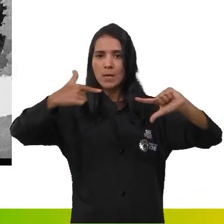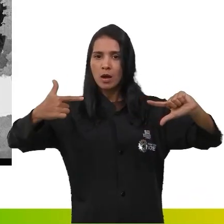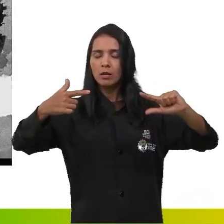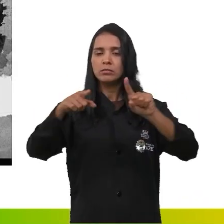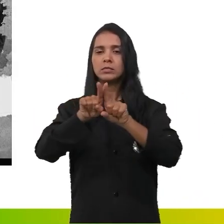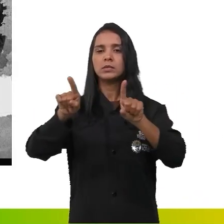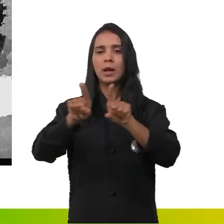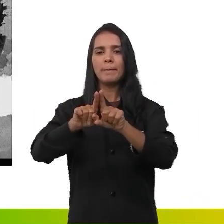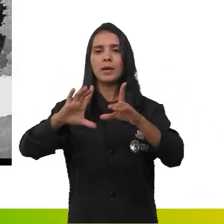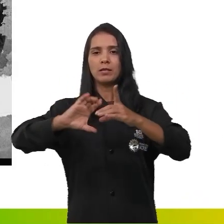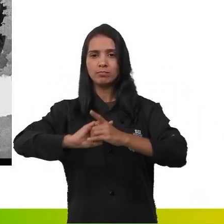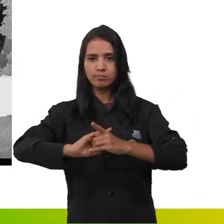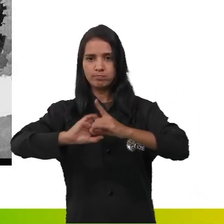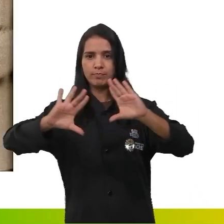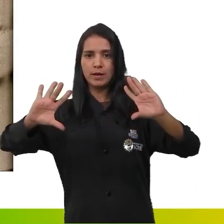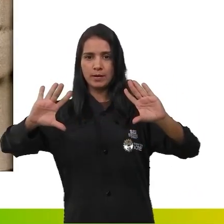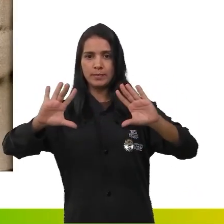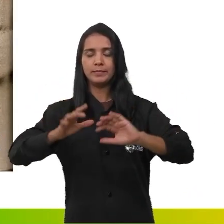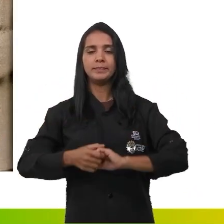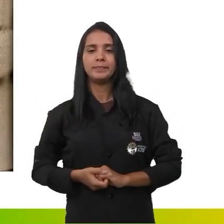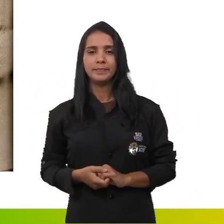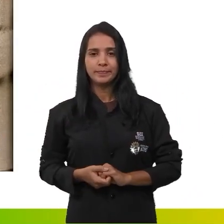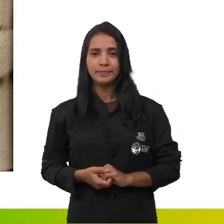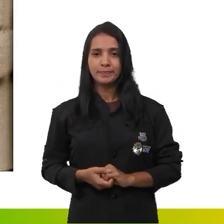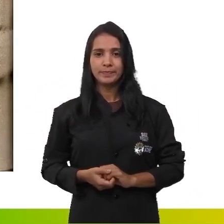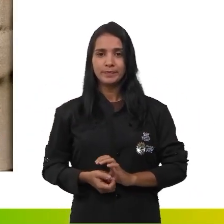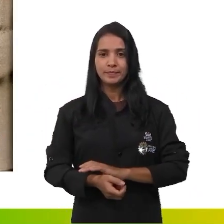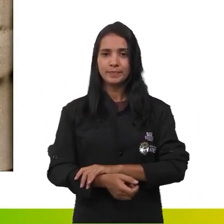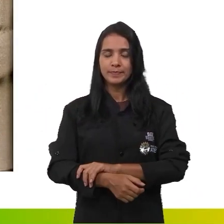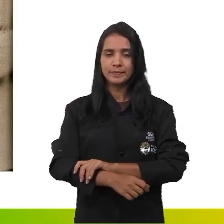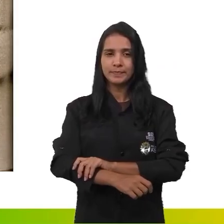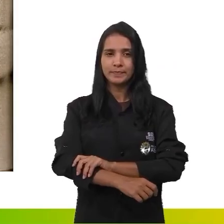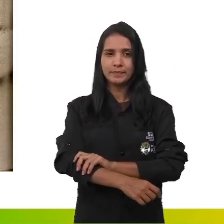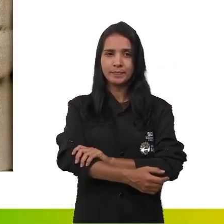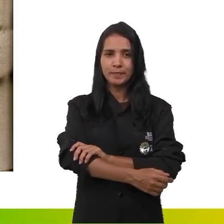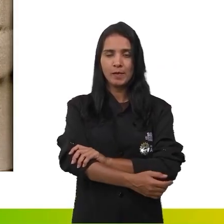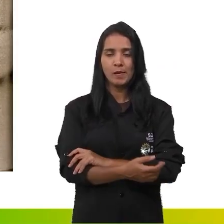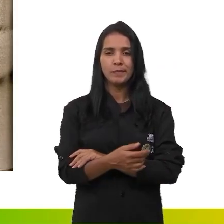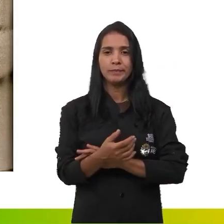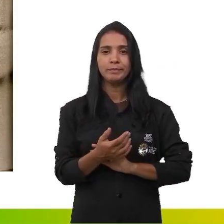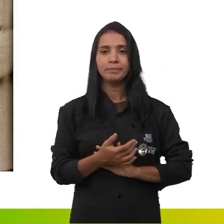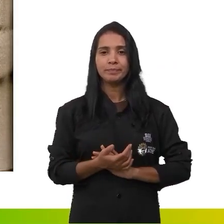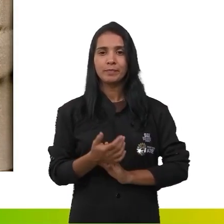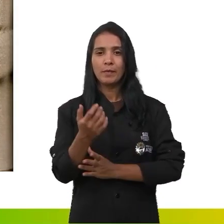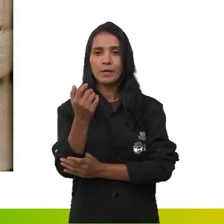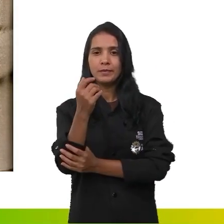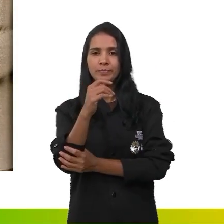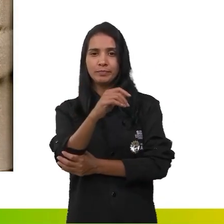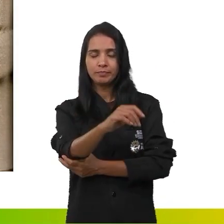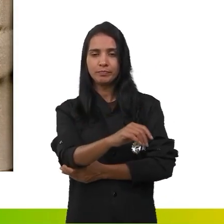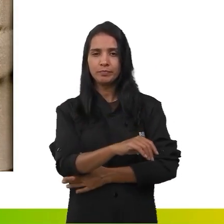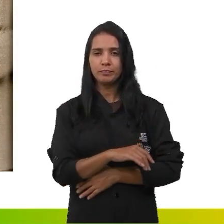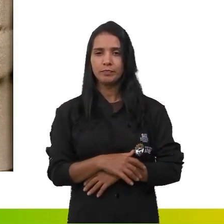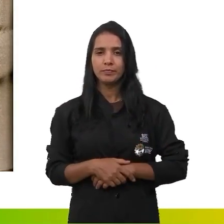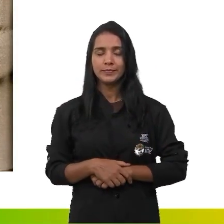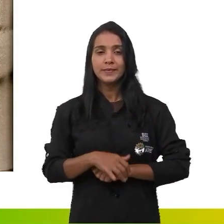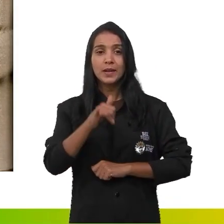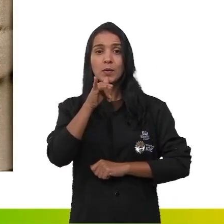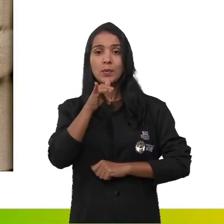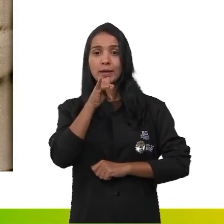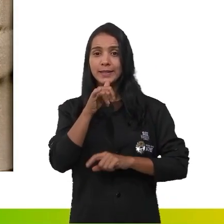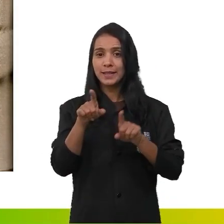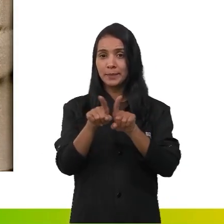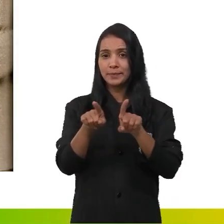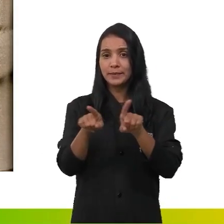modernização e democratização. O exemplo mais importante que